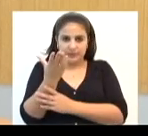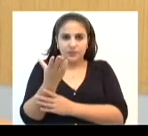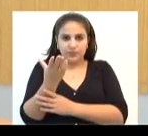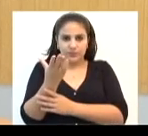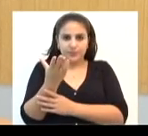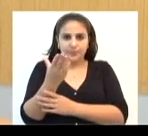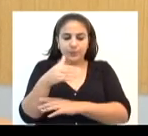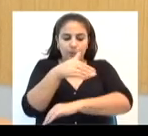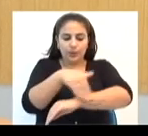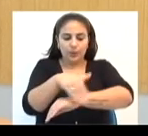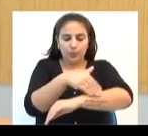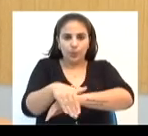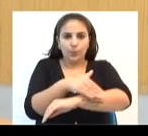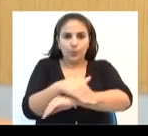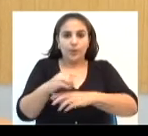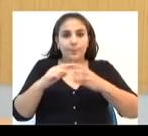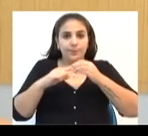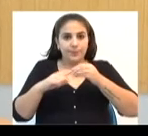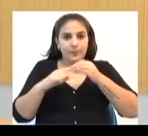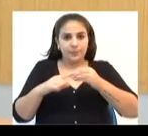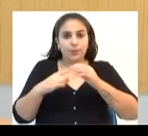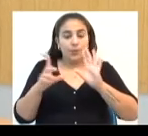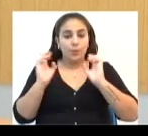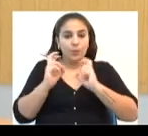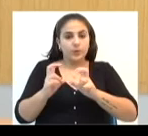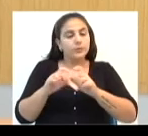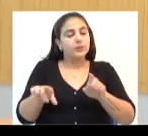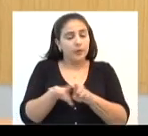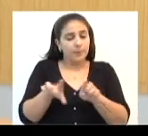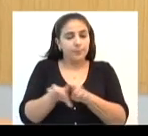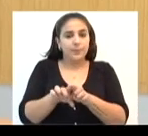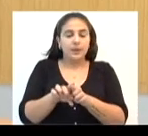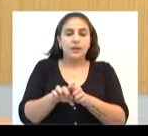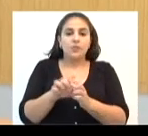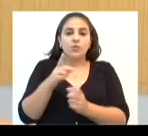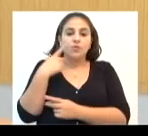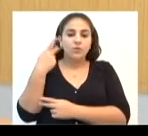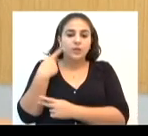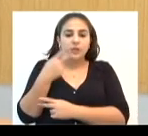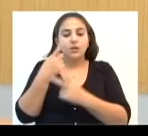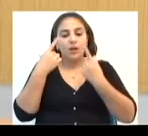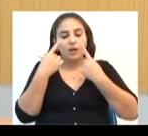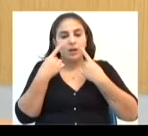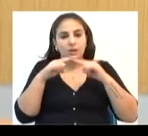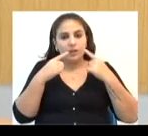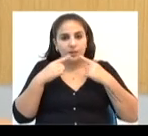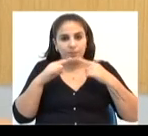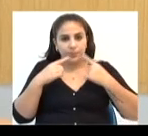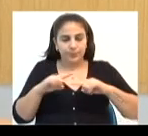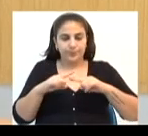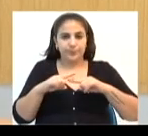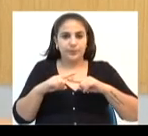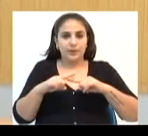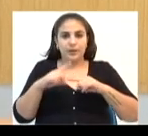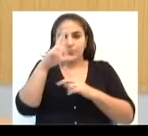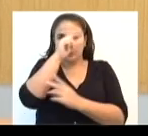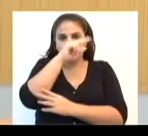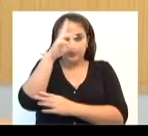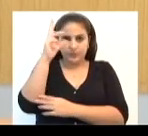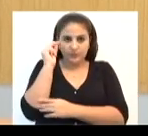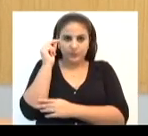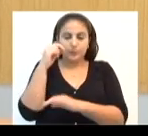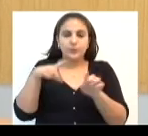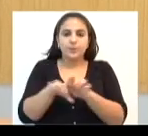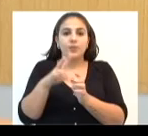pista preferencial. O parlamentar também fez críticas ao Poder Executivo. Veja na reportagem